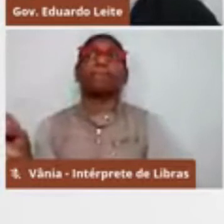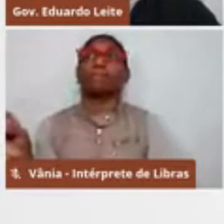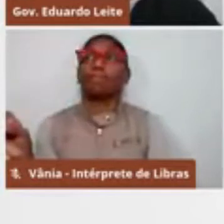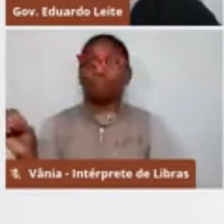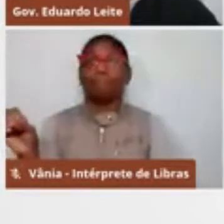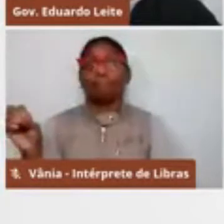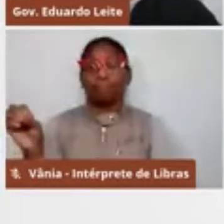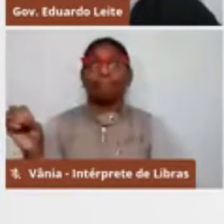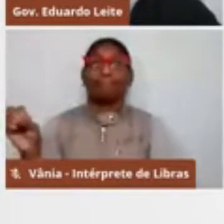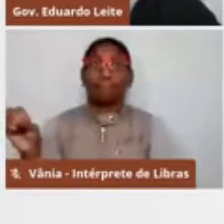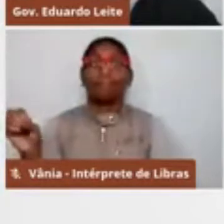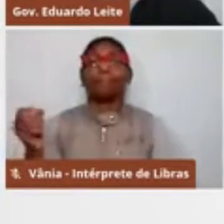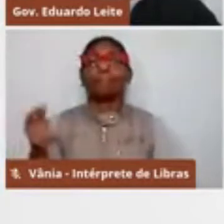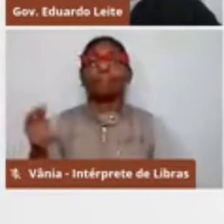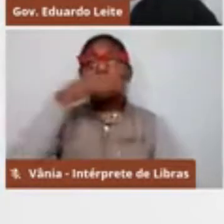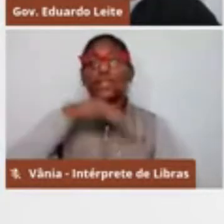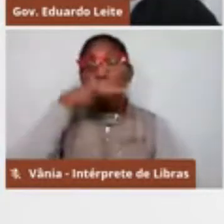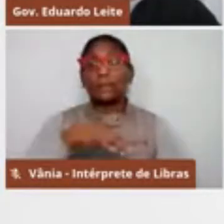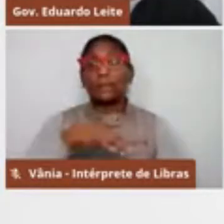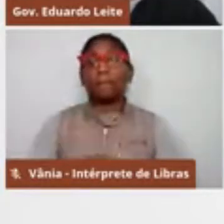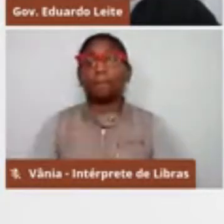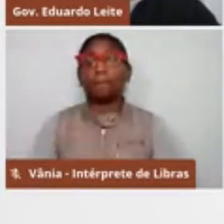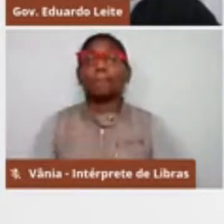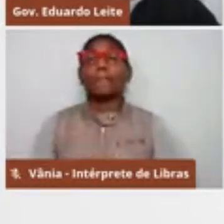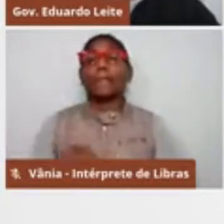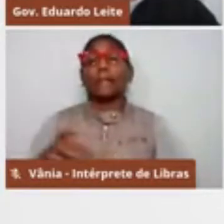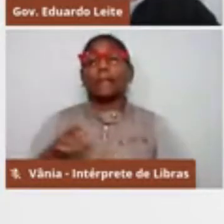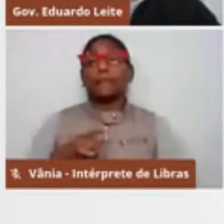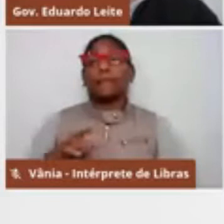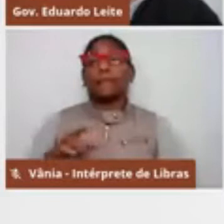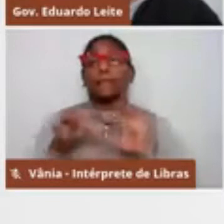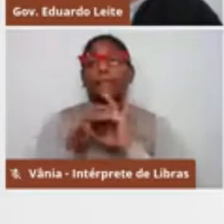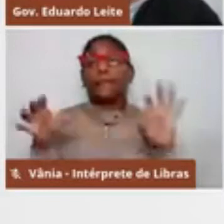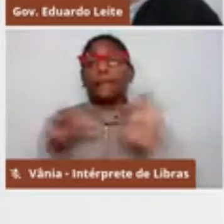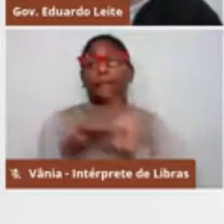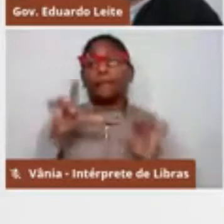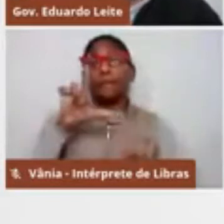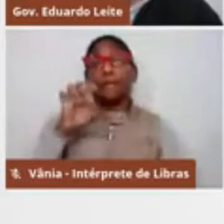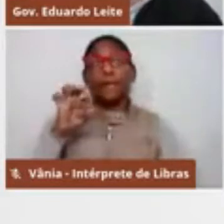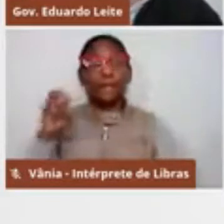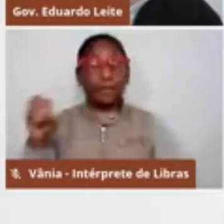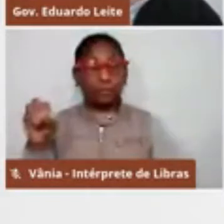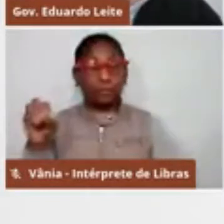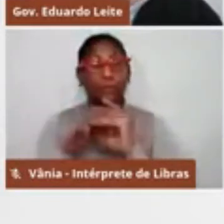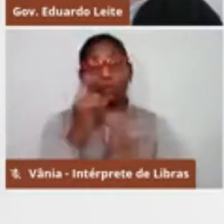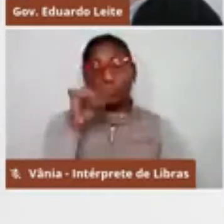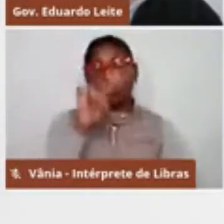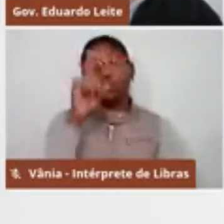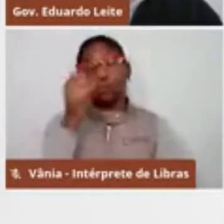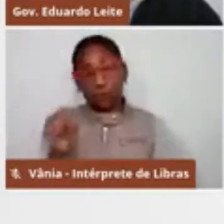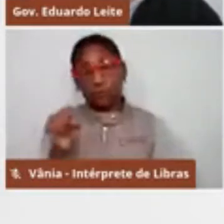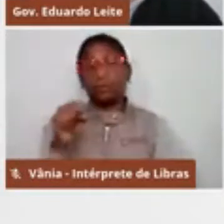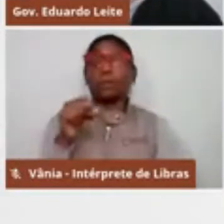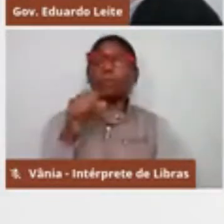região de Caxias do Sul. Leitos livres por leito ocupado era 1,18, baixou para 0,96.